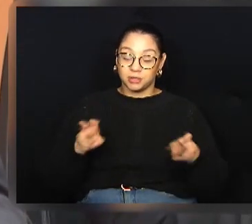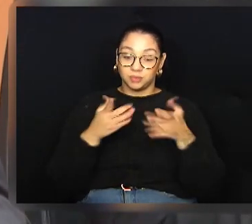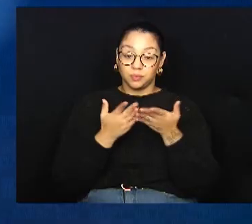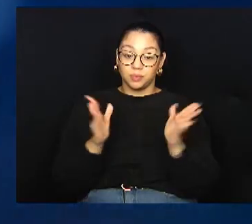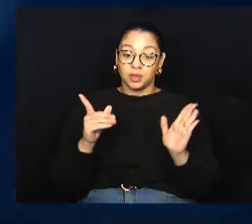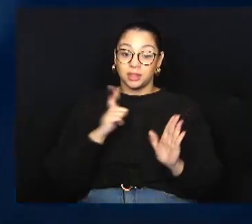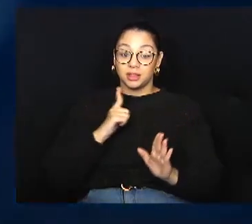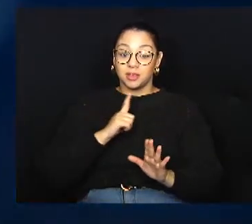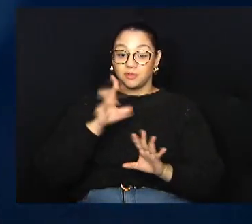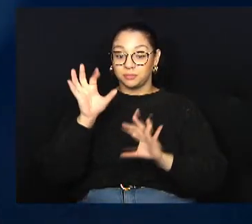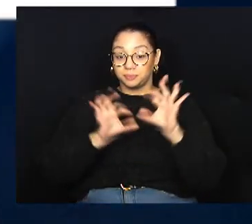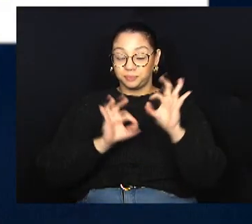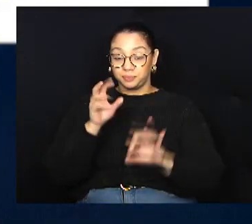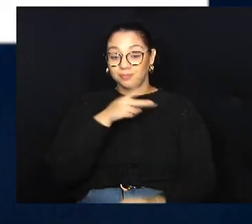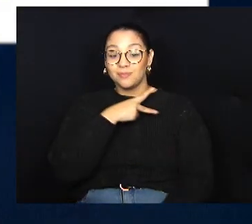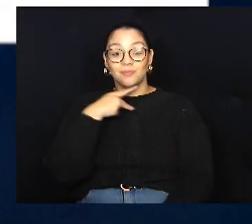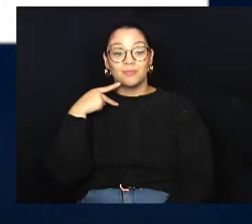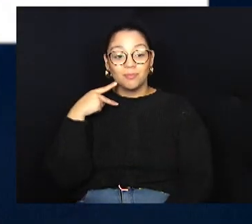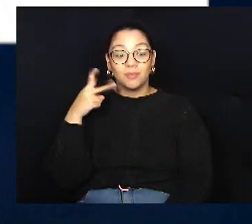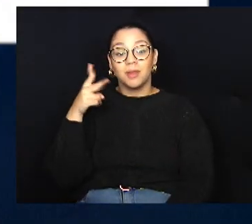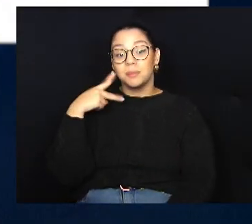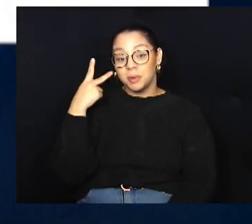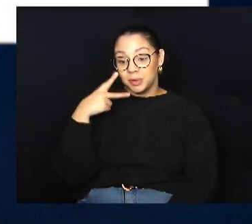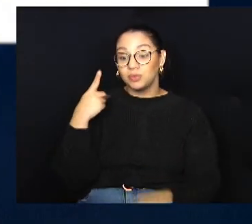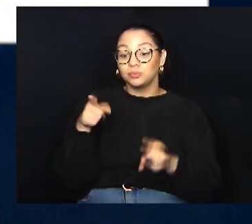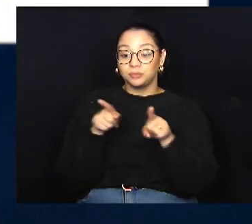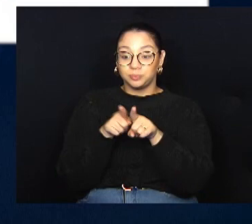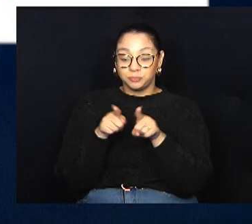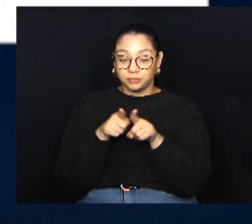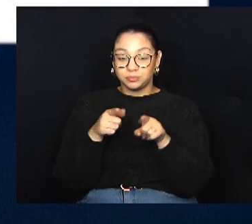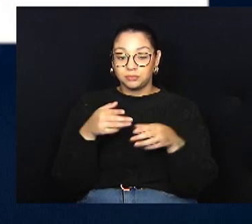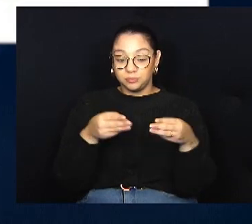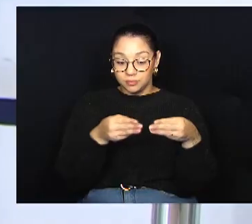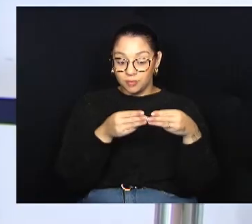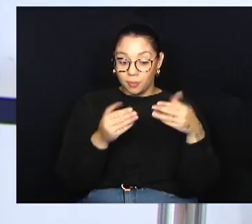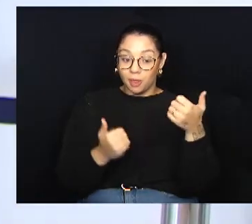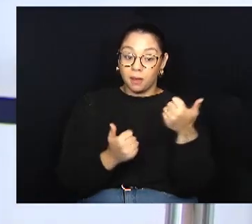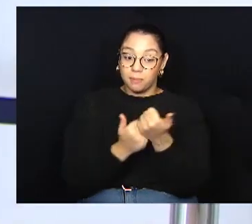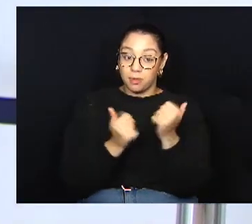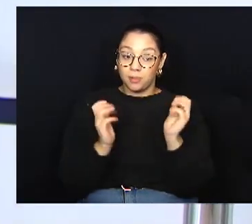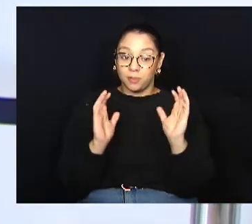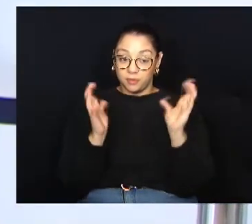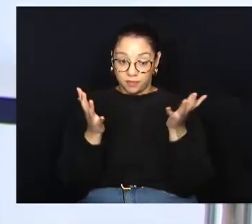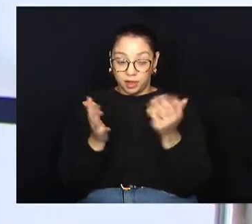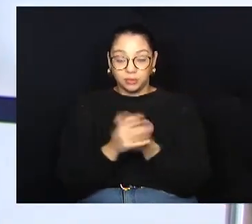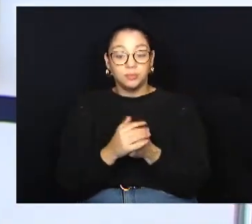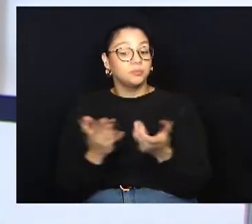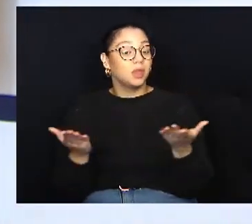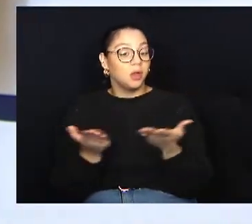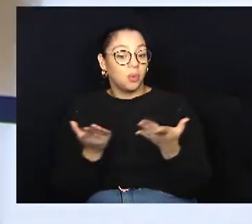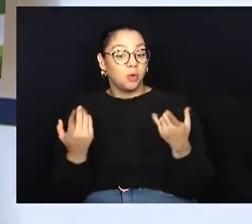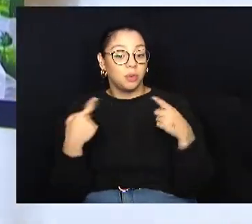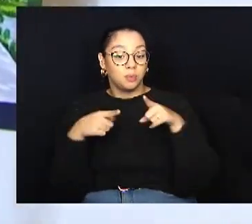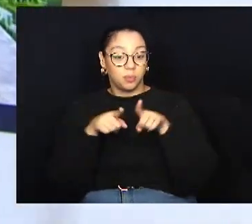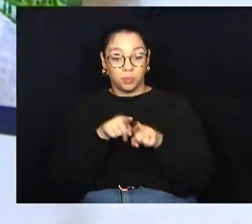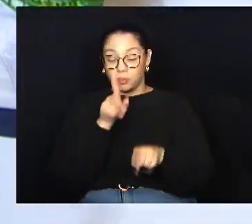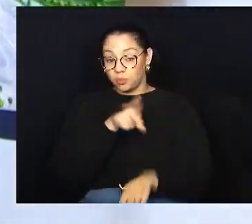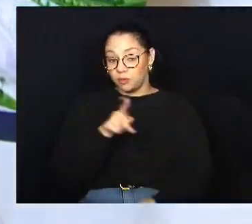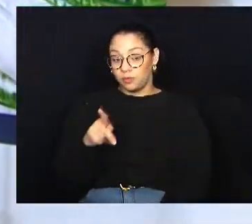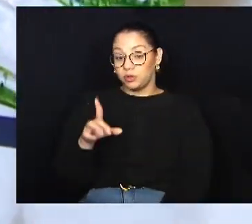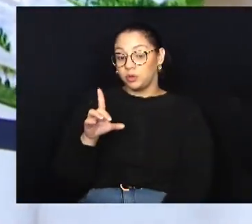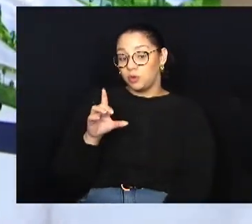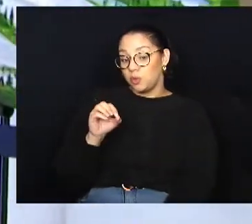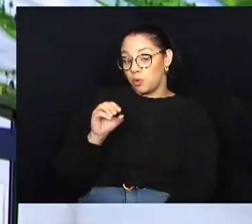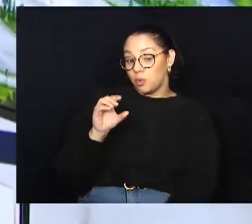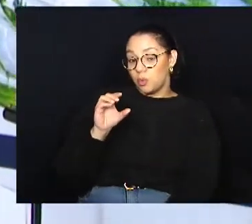Permínio Monteiro. O parlamentar também protocolou uma moção de apoio ao evento. Agora, uma parceria com o professor Odair Marques